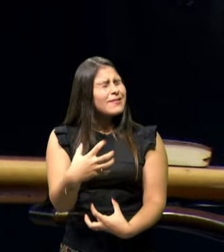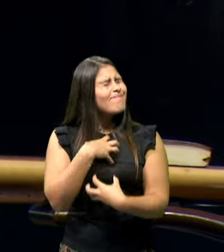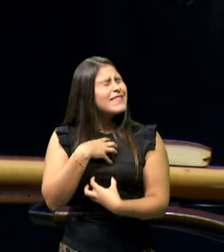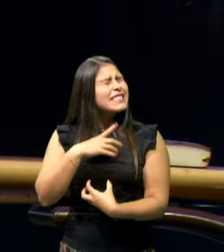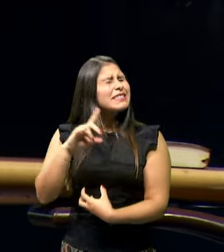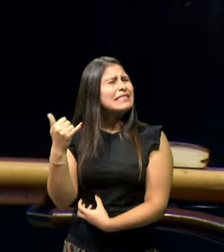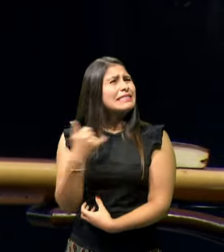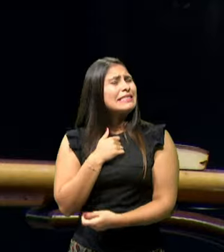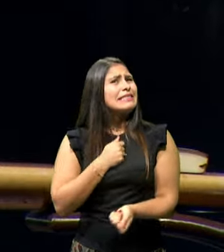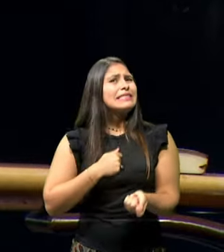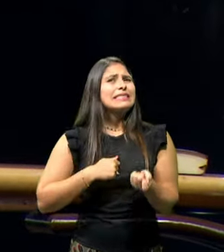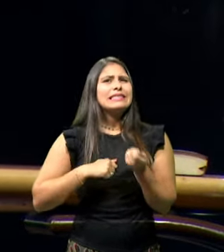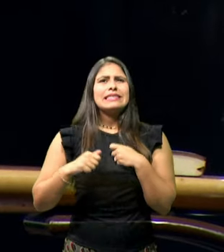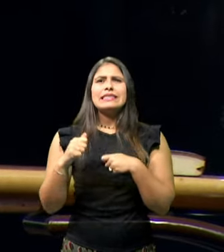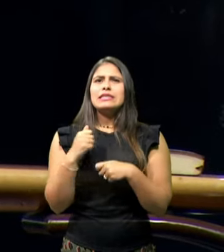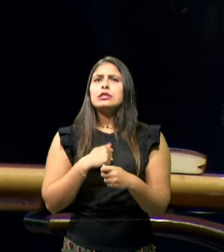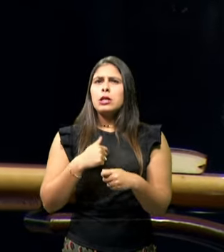meu coração, eu vou dizer.